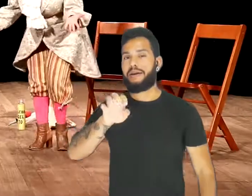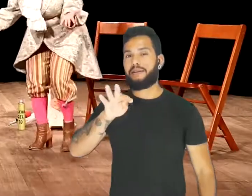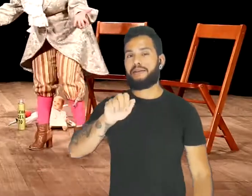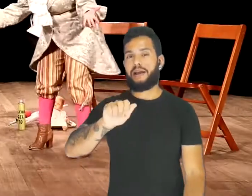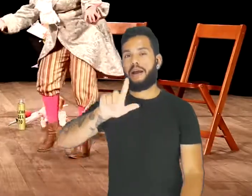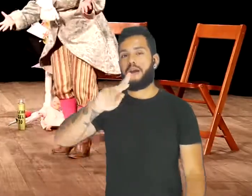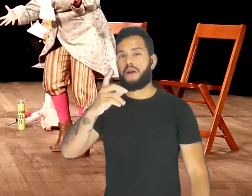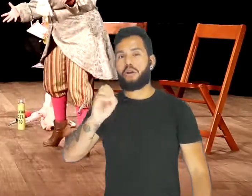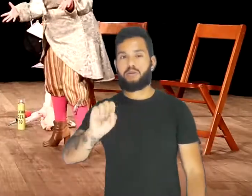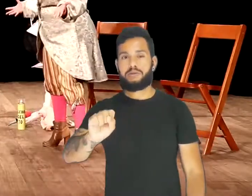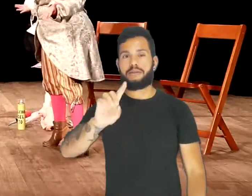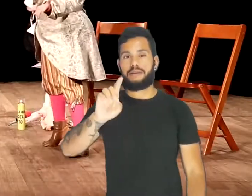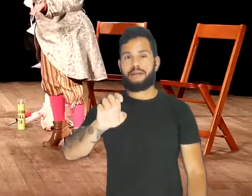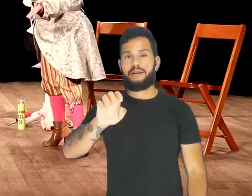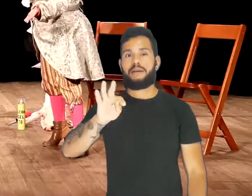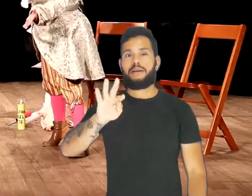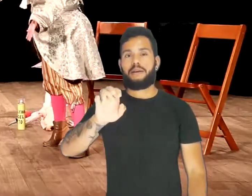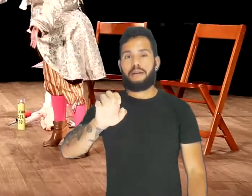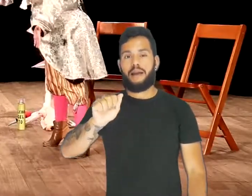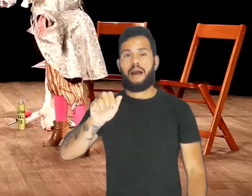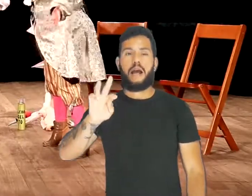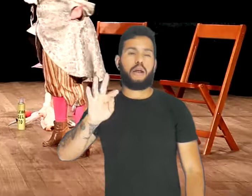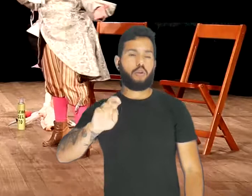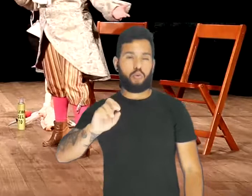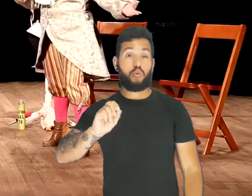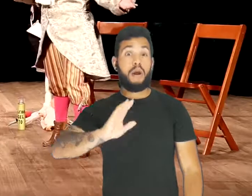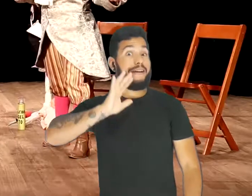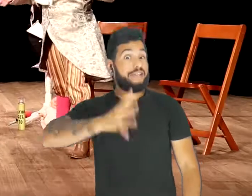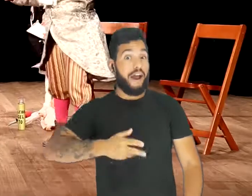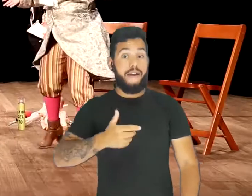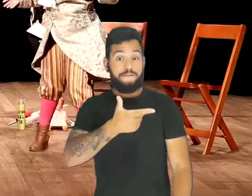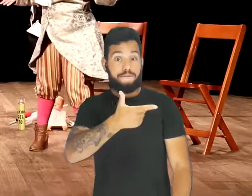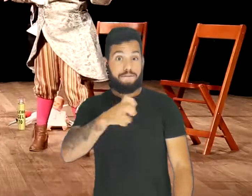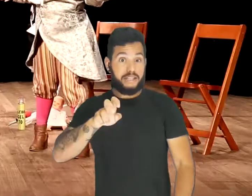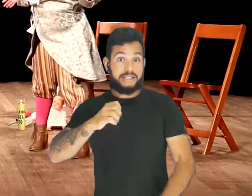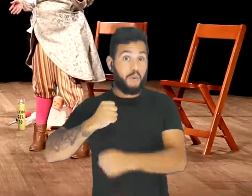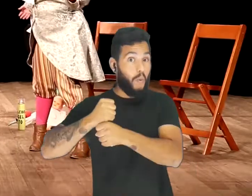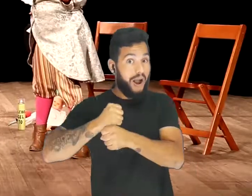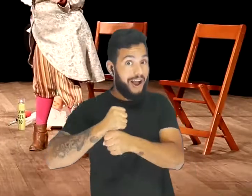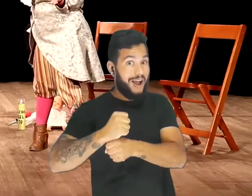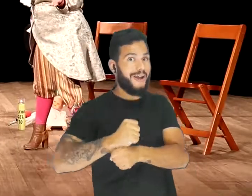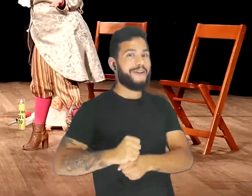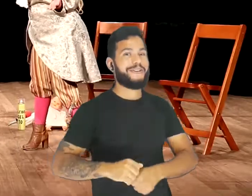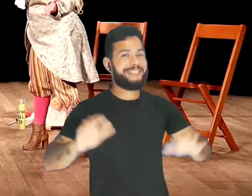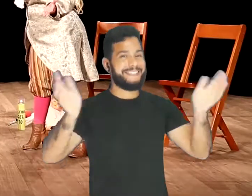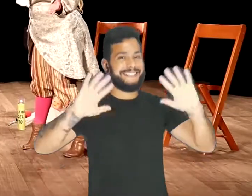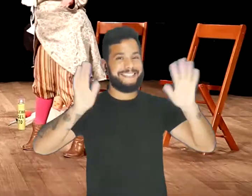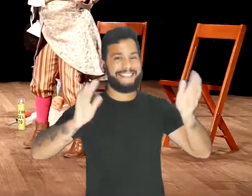Brinquem muito! Nós somos da Companhia Retalhos de Teatro! Isso. Que está fazendo Tchau.